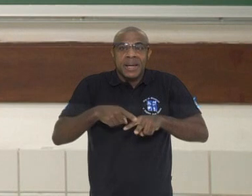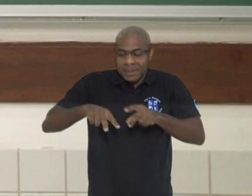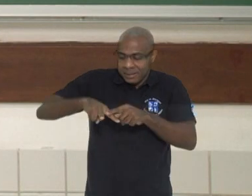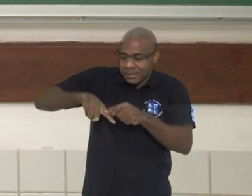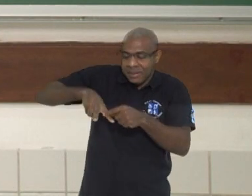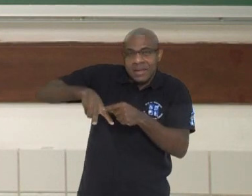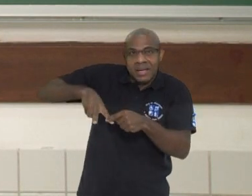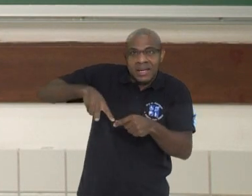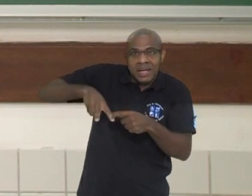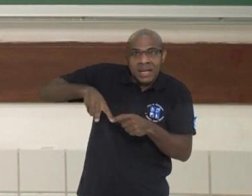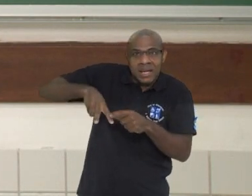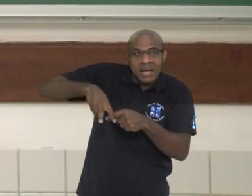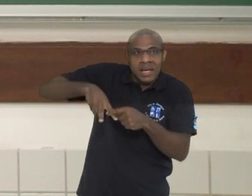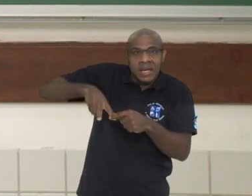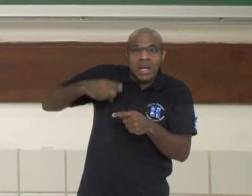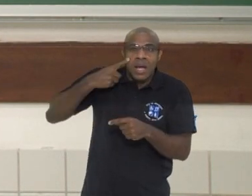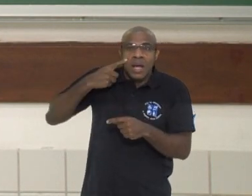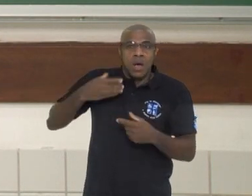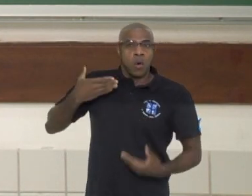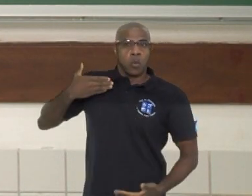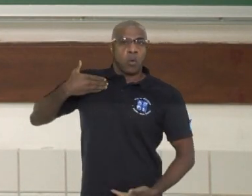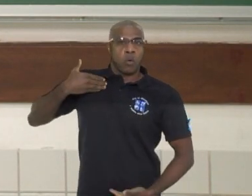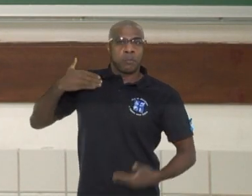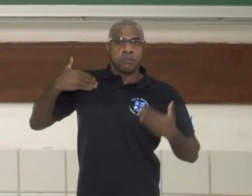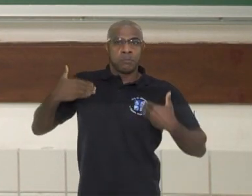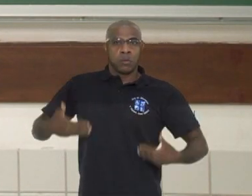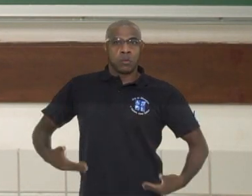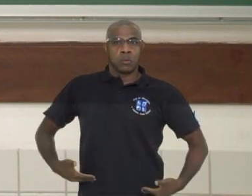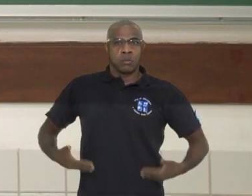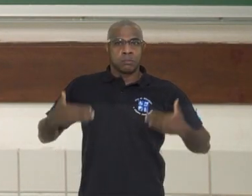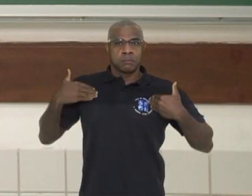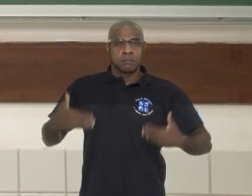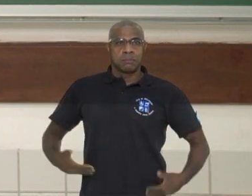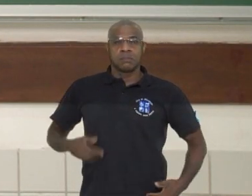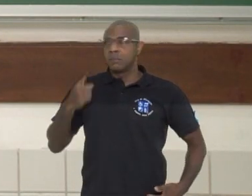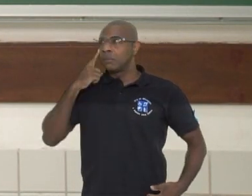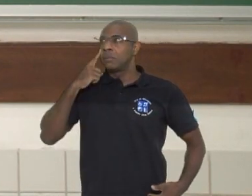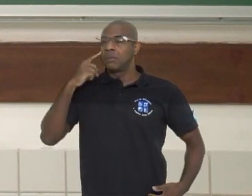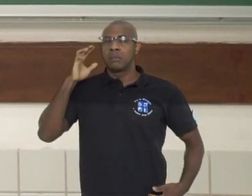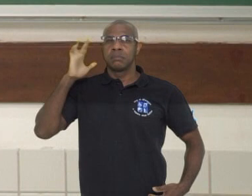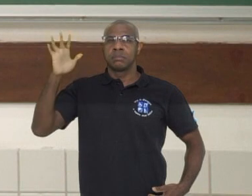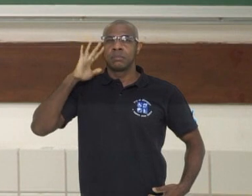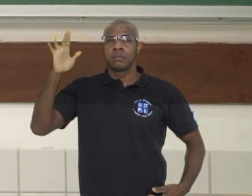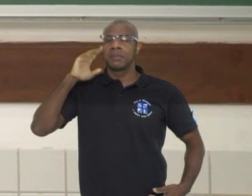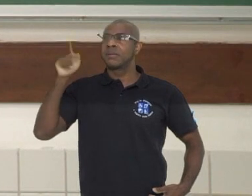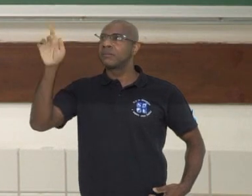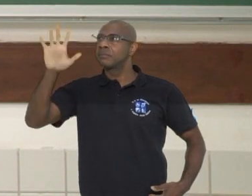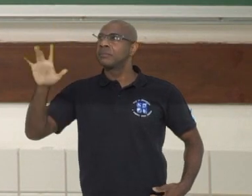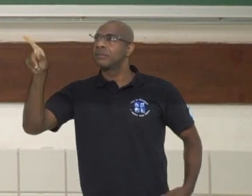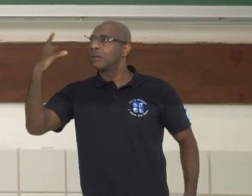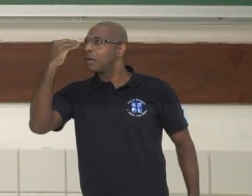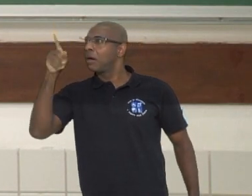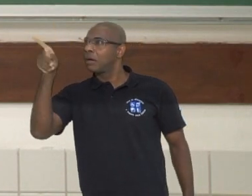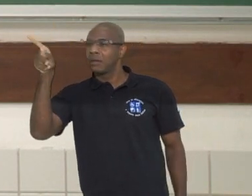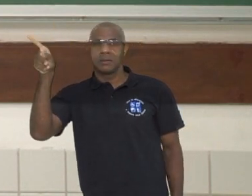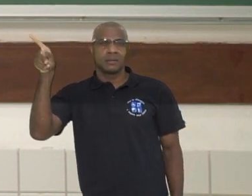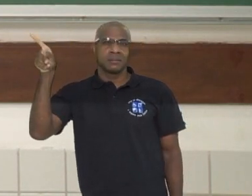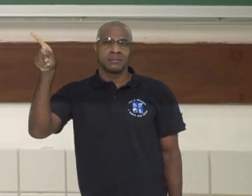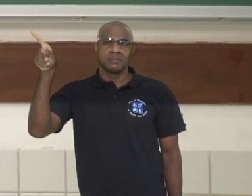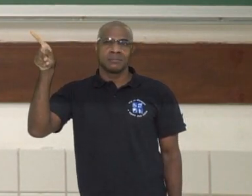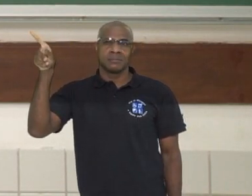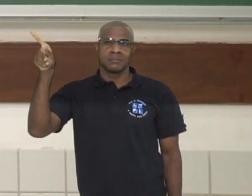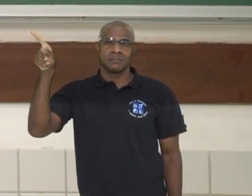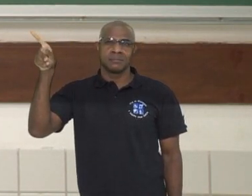cabeça, vamos analisar o corpo de Tiradentes, ó, vamos fazer um contorno imaginário, considerando o